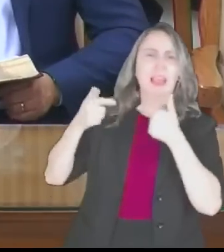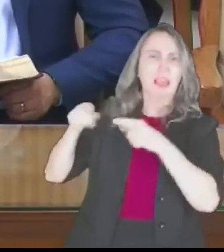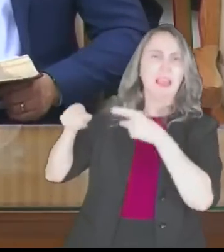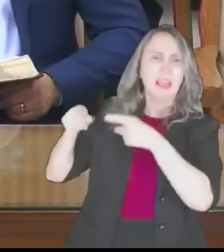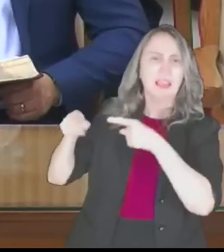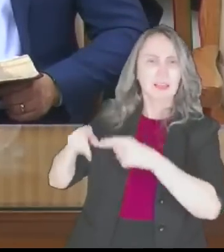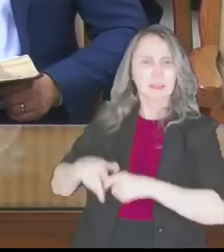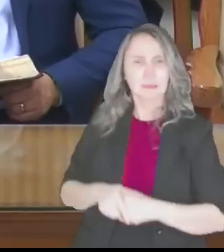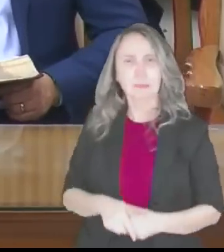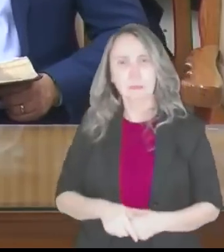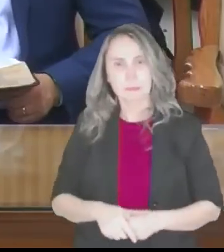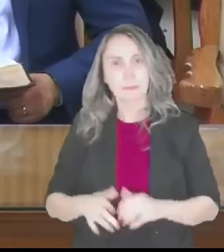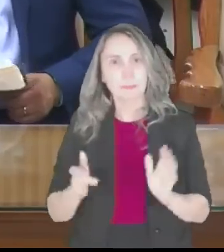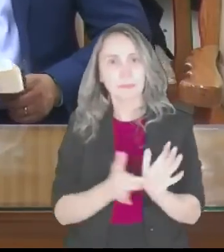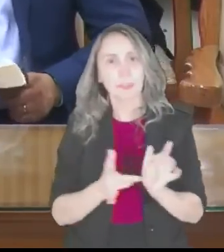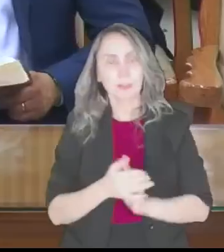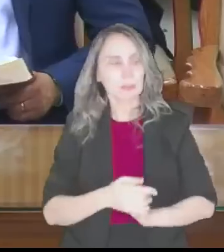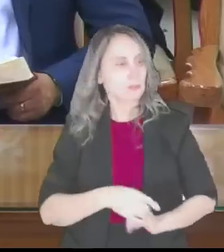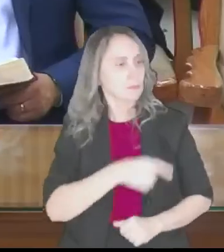Jesus disse para fora.